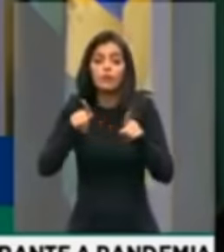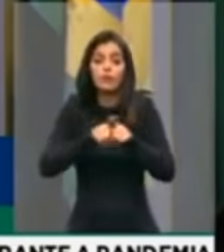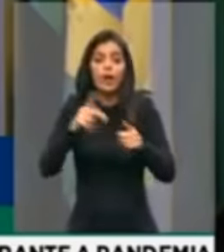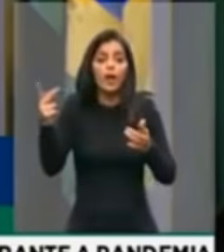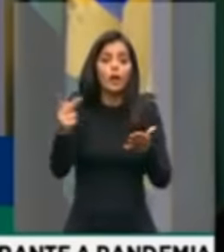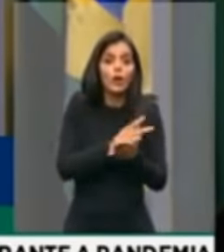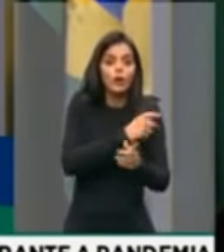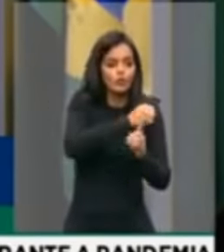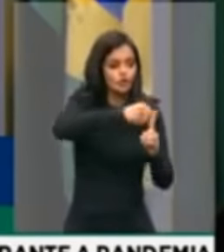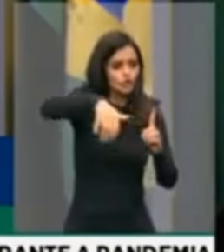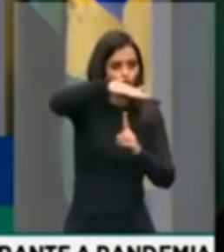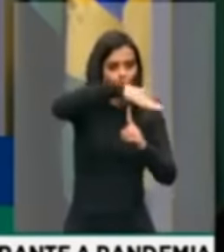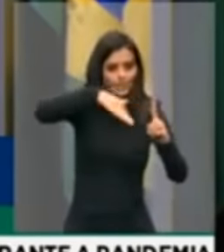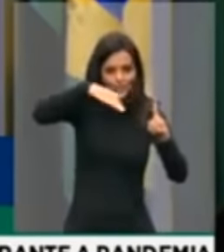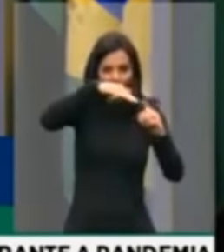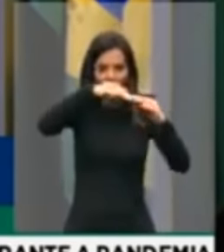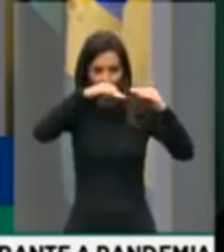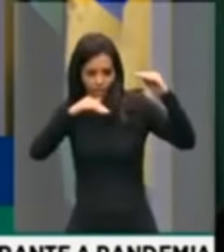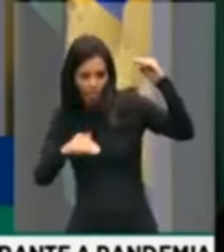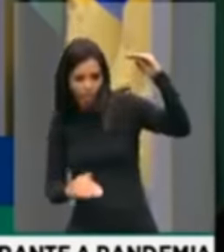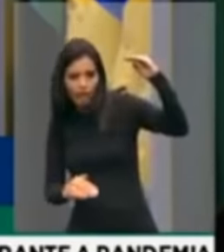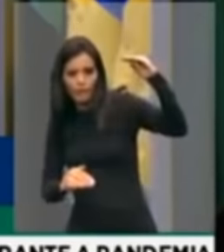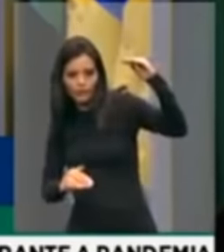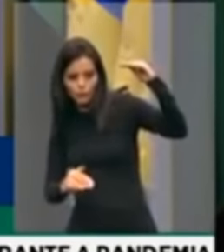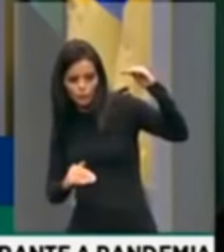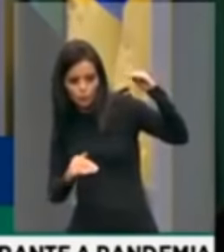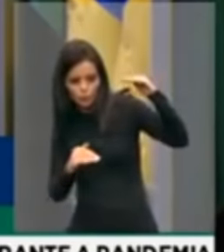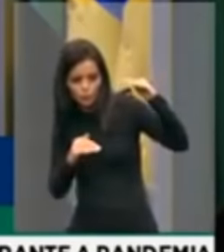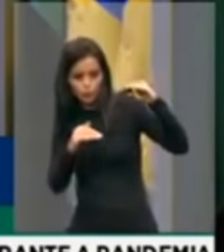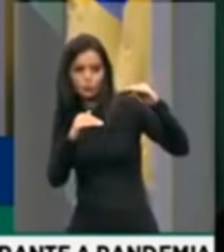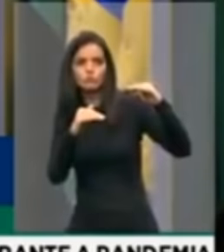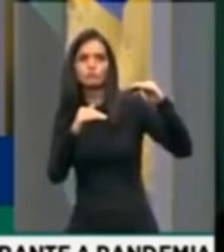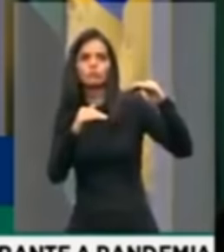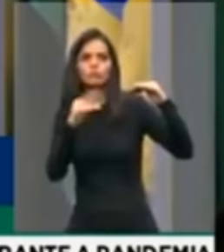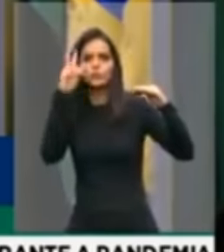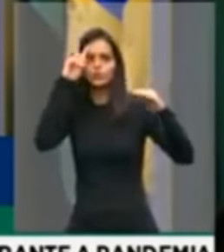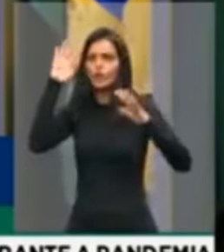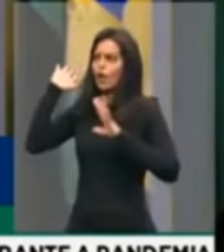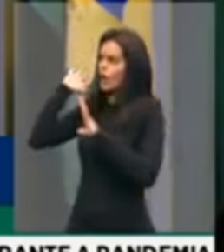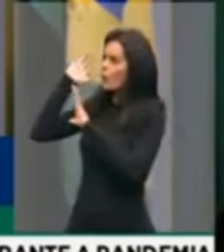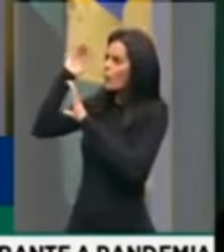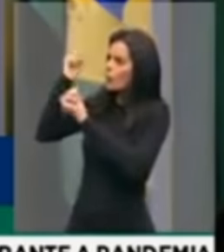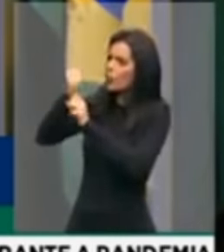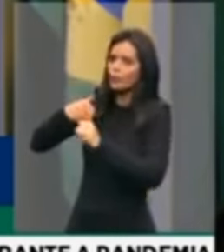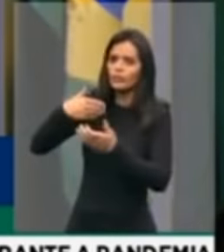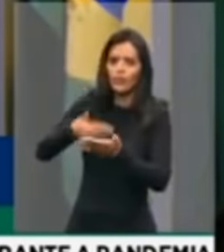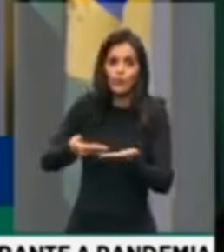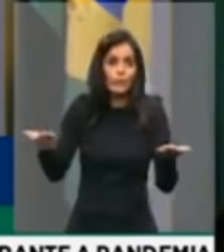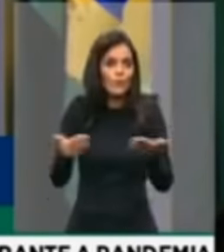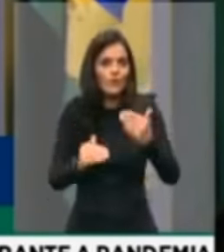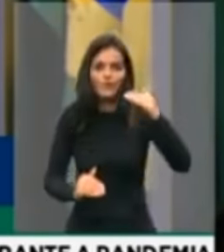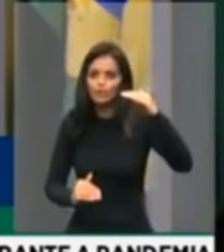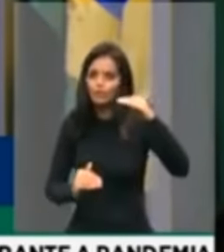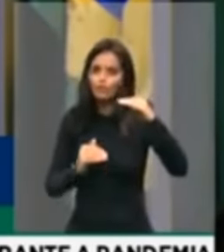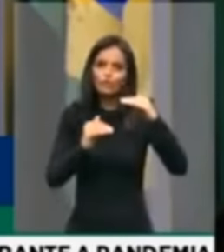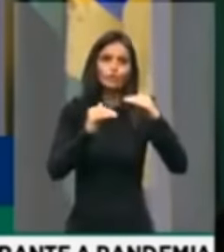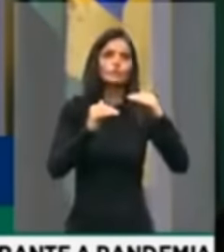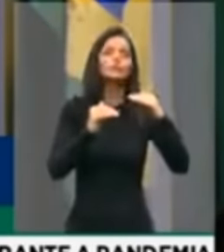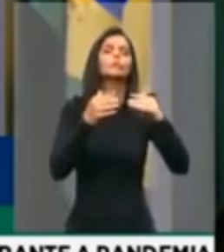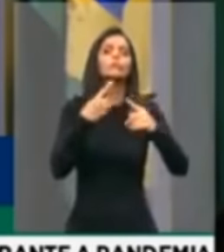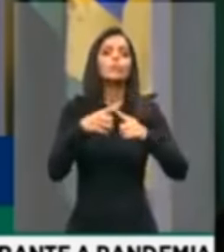desigualdade social para os menores níveis da história porém com a ressalva de que é